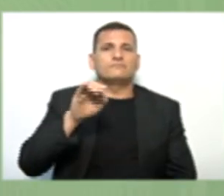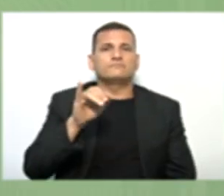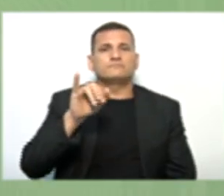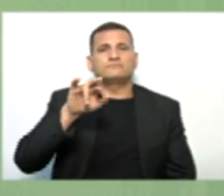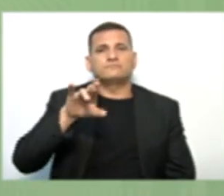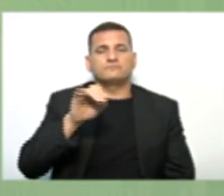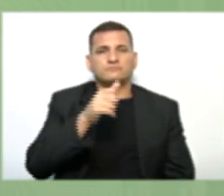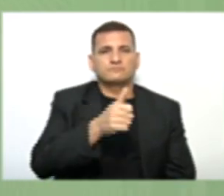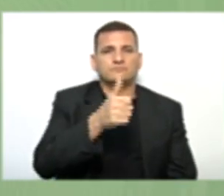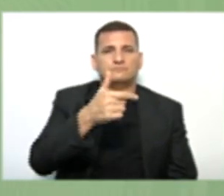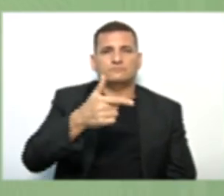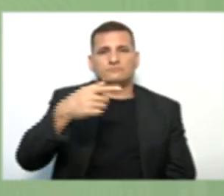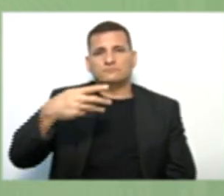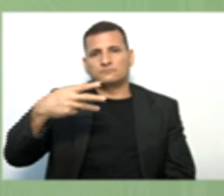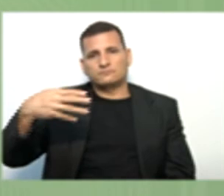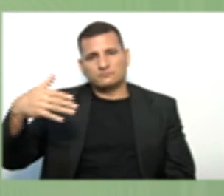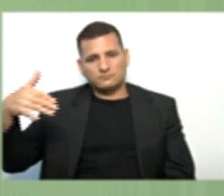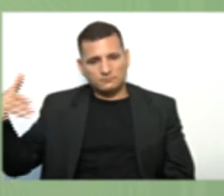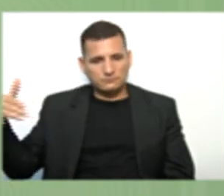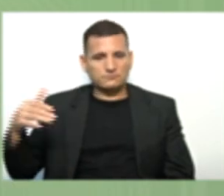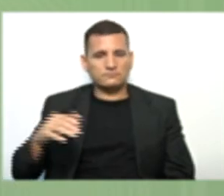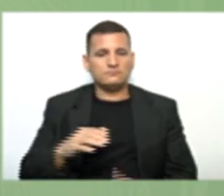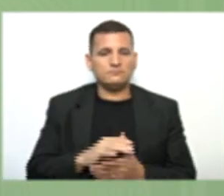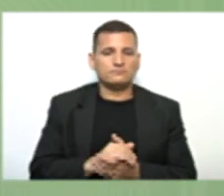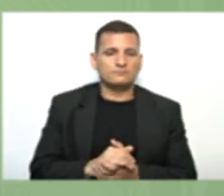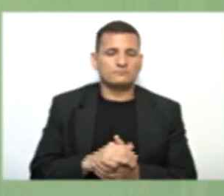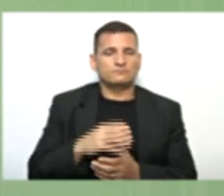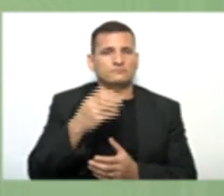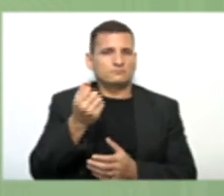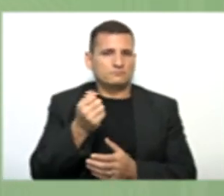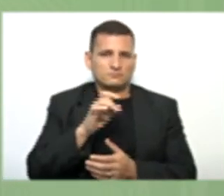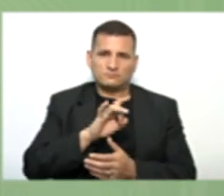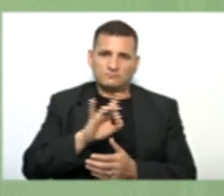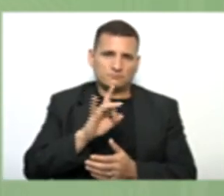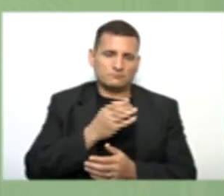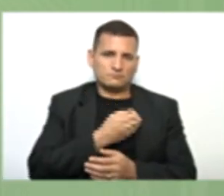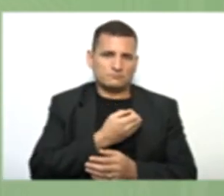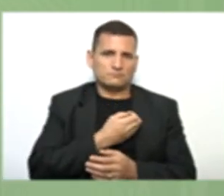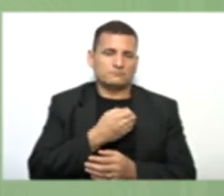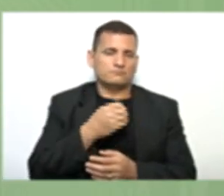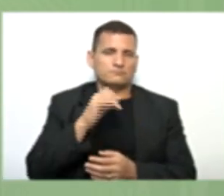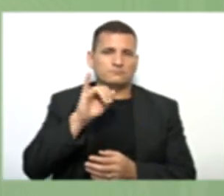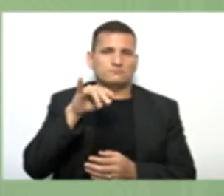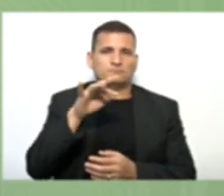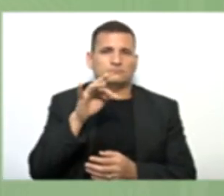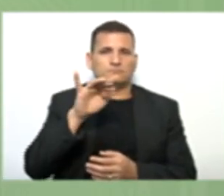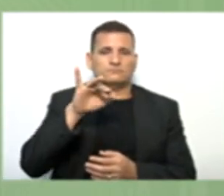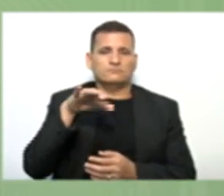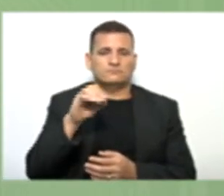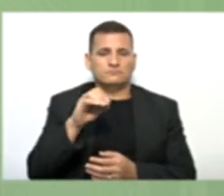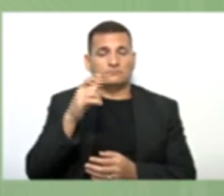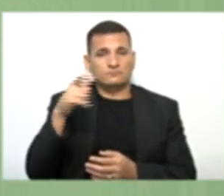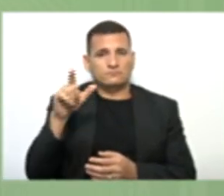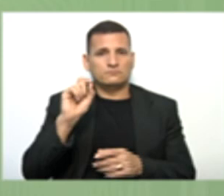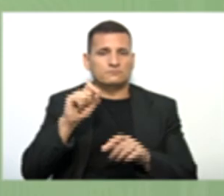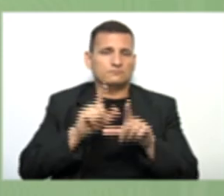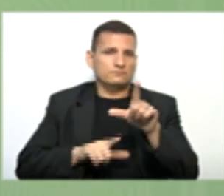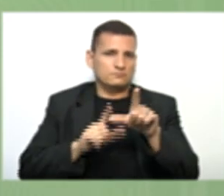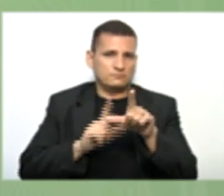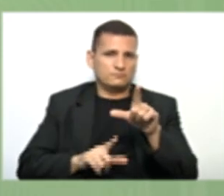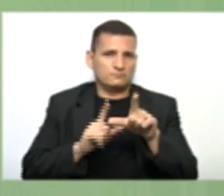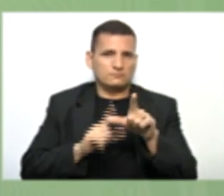2, 3, 4, tal. Que aceita apenas números inteiros, no caso. E outro, string, no caso, letras e